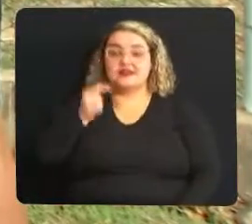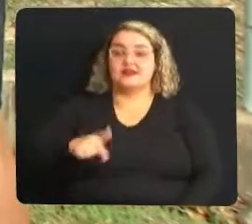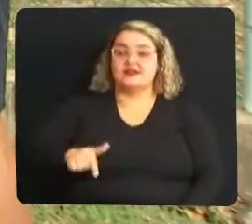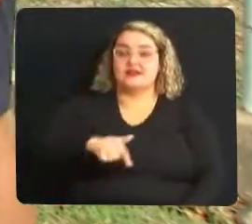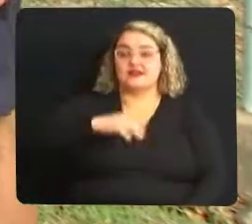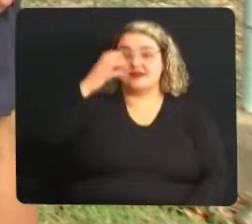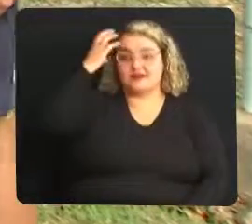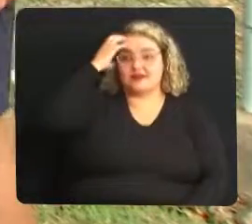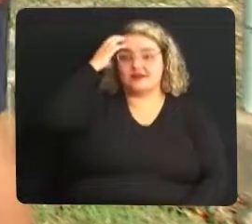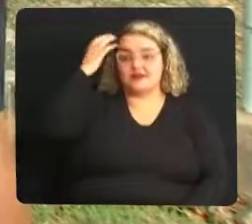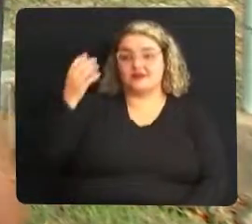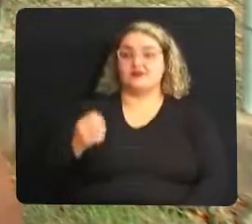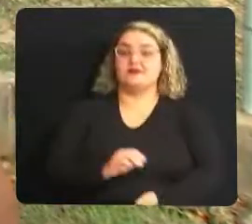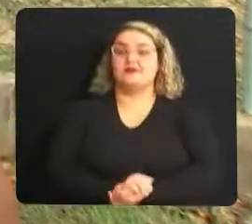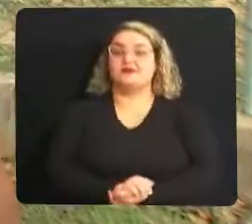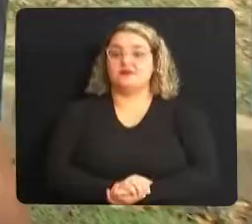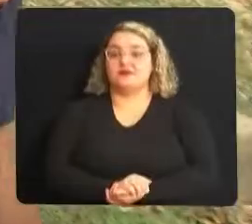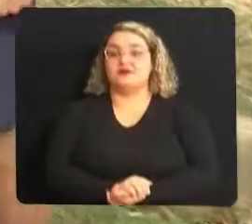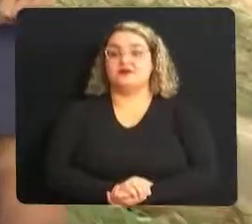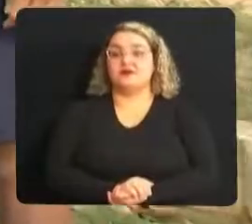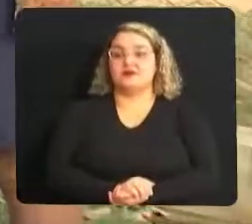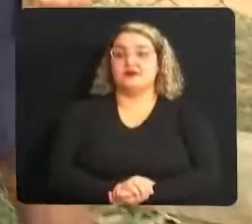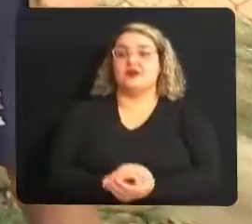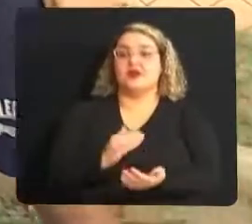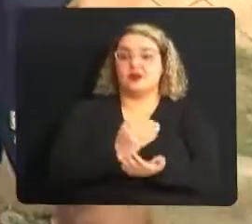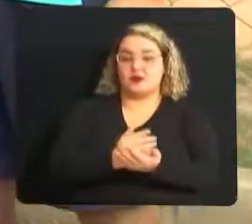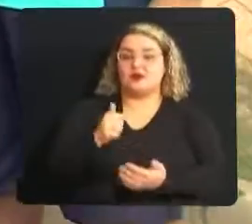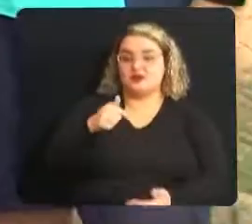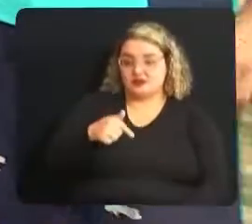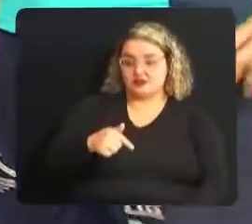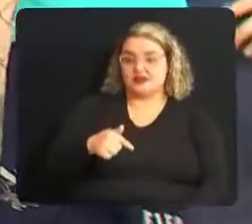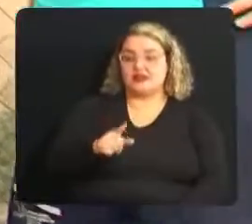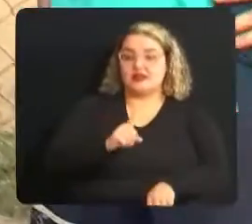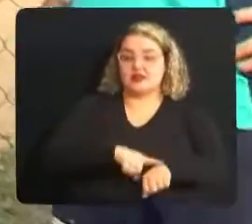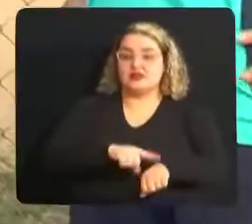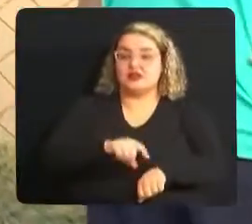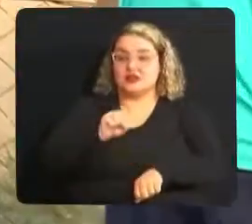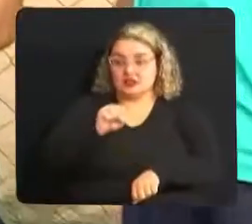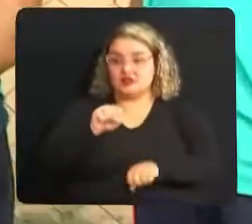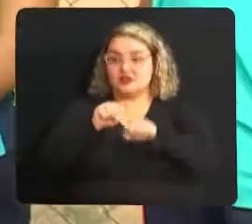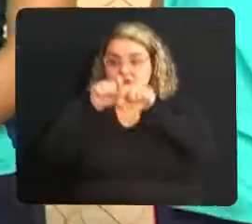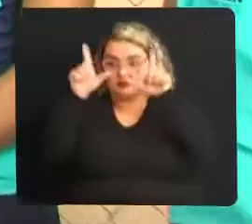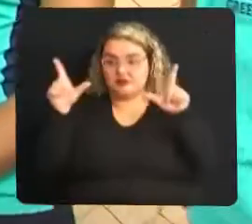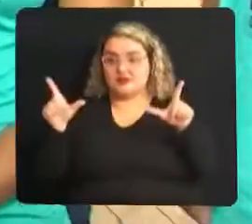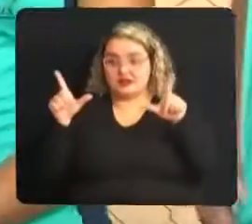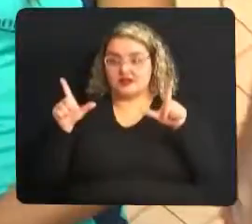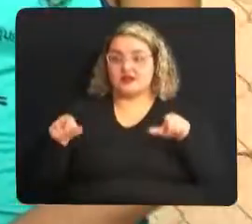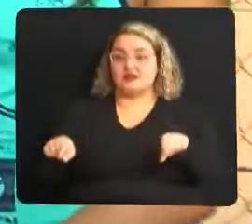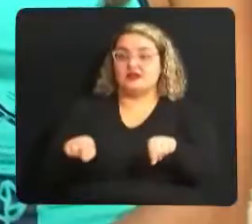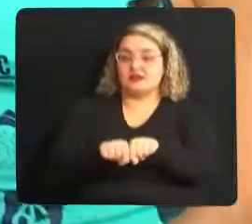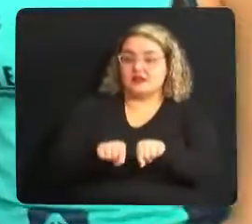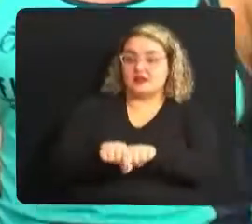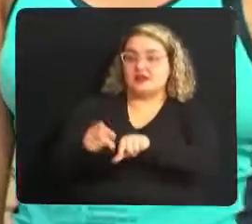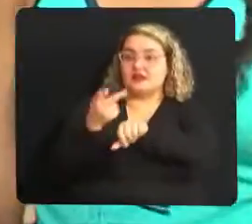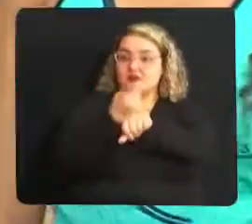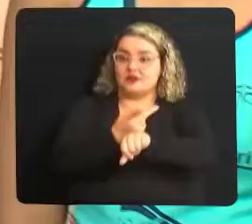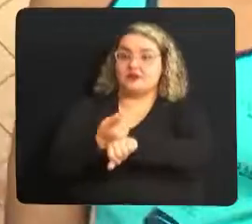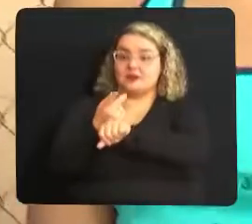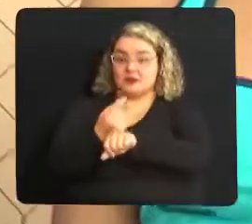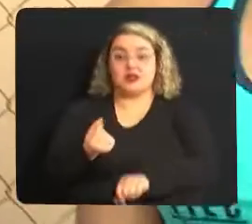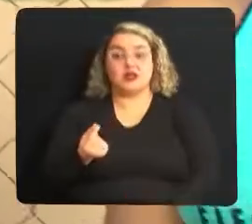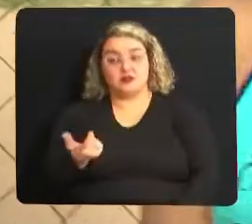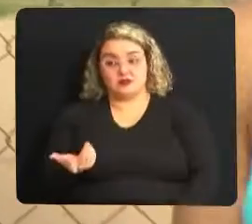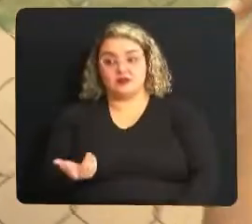Taquaral confirma para gente então por favor Adriano é a começa a do dia sete né as oito e vale dizer que o homem também tem uma premiação em dinheiro